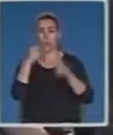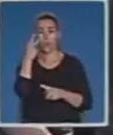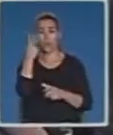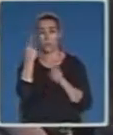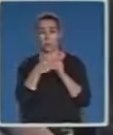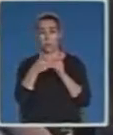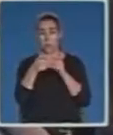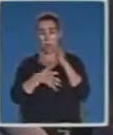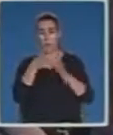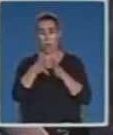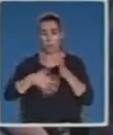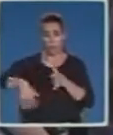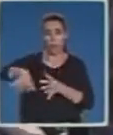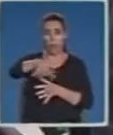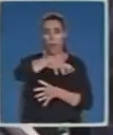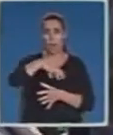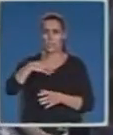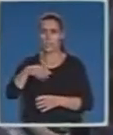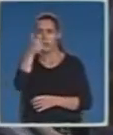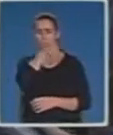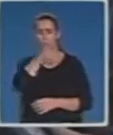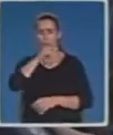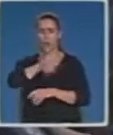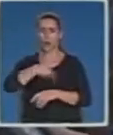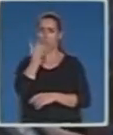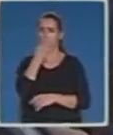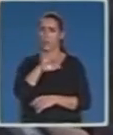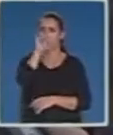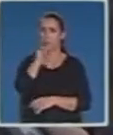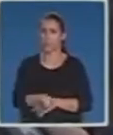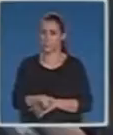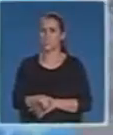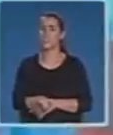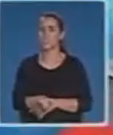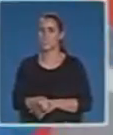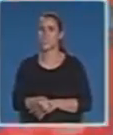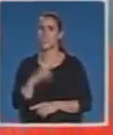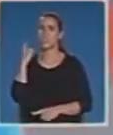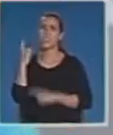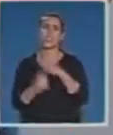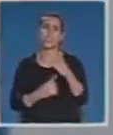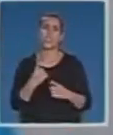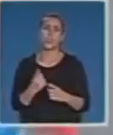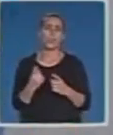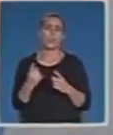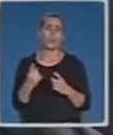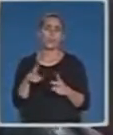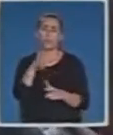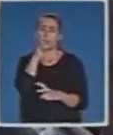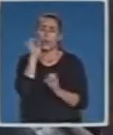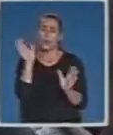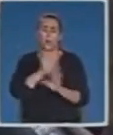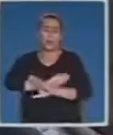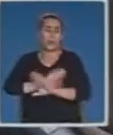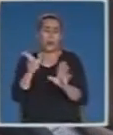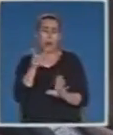desta fábrica sofrem as 24 horas do dia. E em determinados momentos é super nauseabundo.